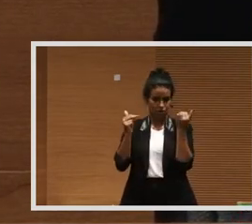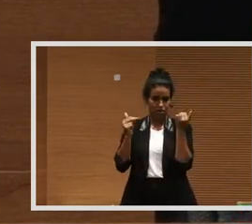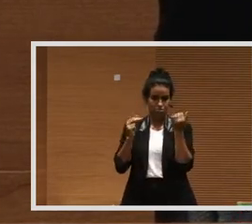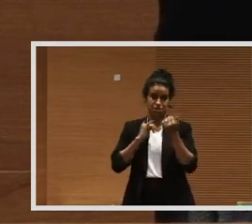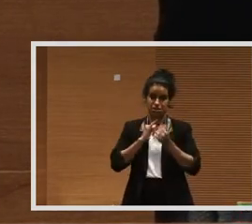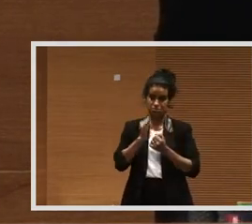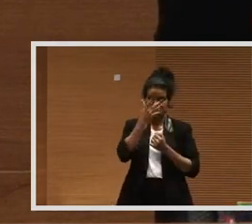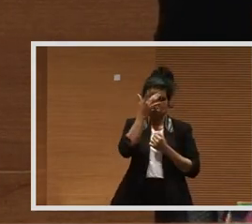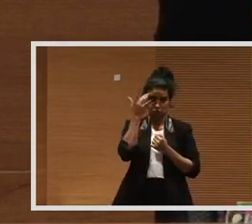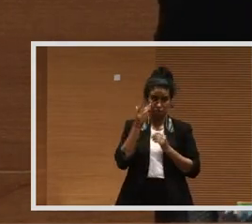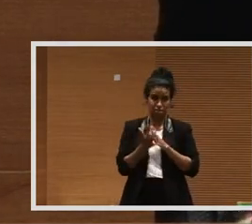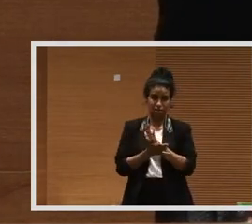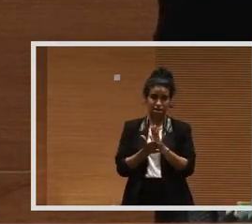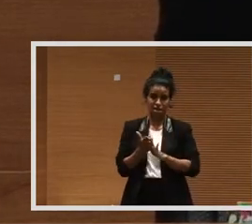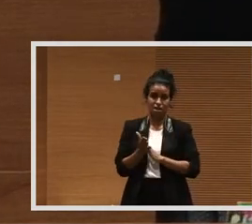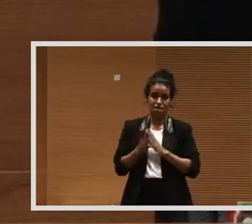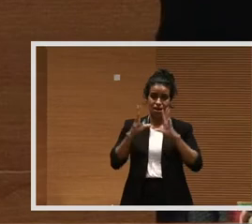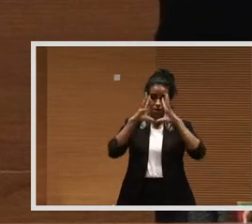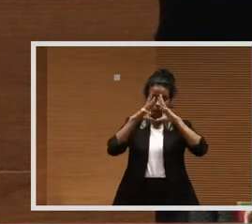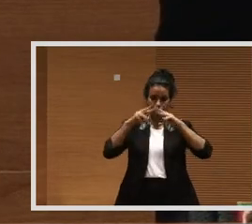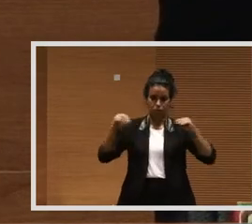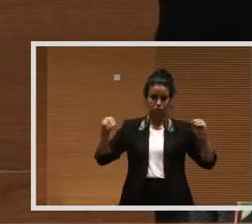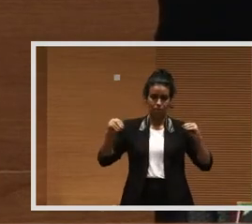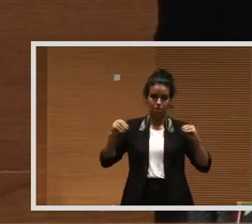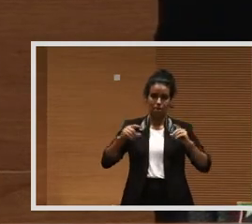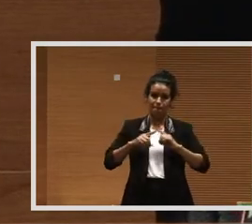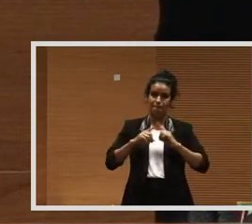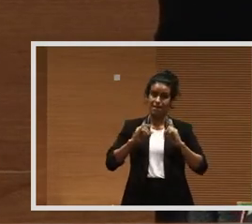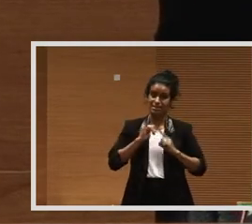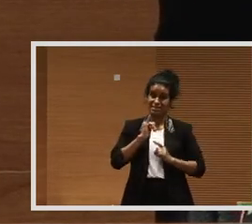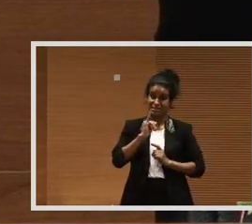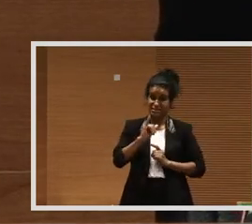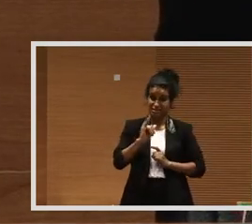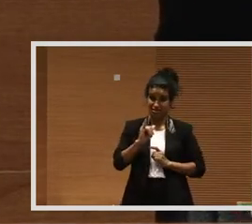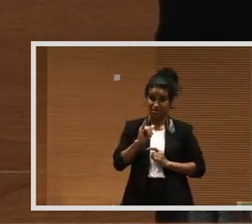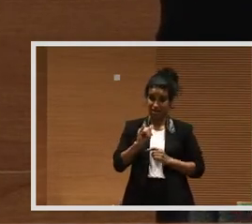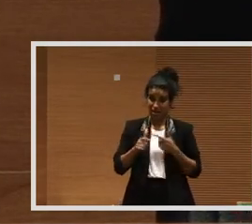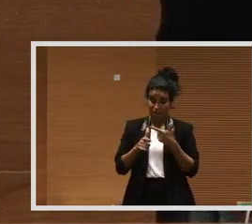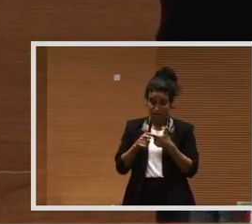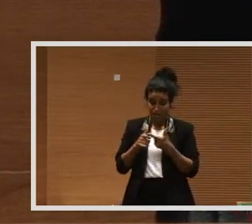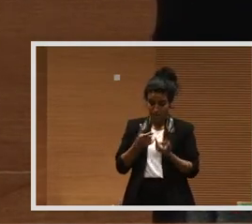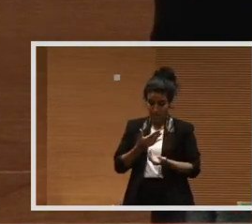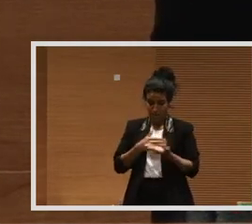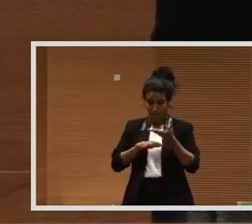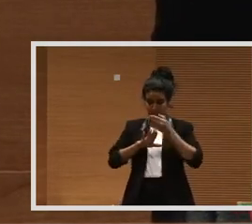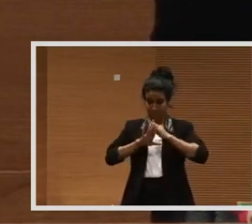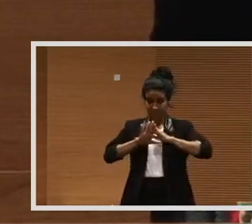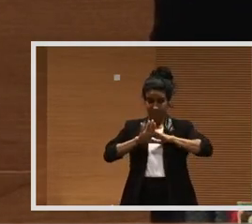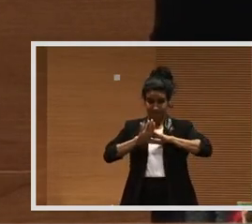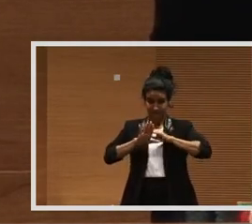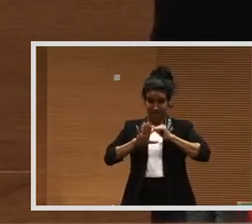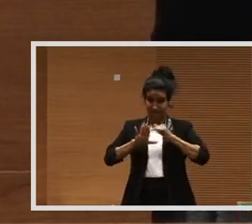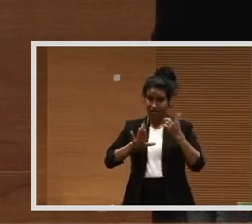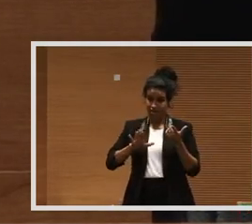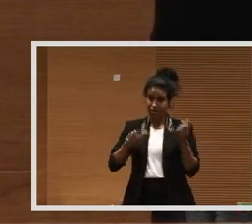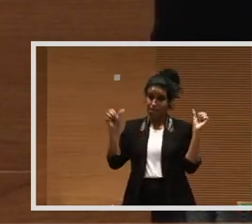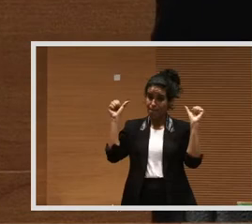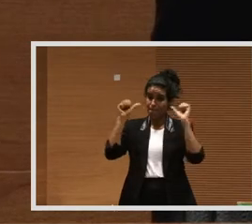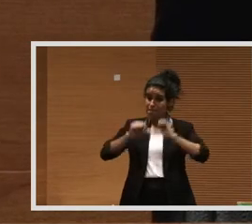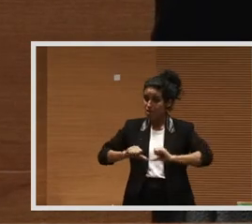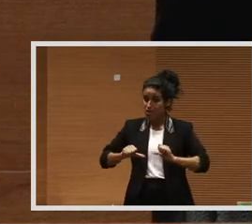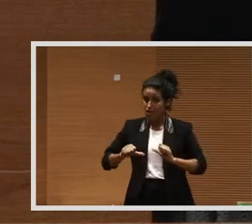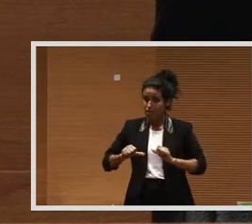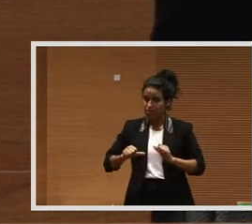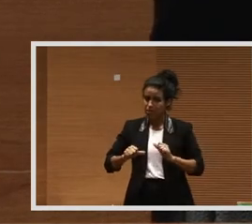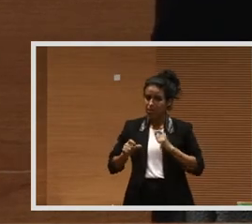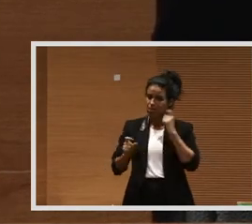passa. Agora, o processo de somatização fica e piora. Então, eu não estou preocupada com a dor, eu estou preocupada com por que essa